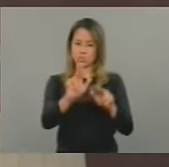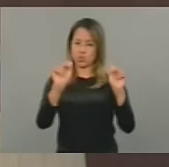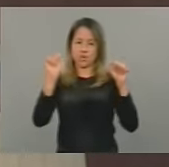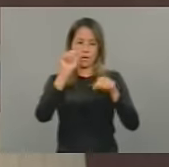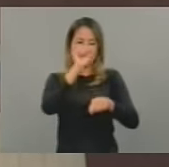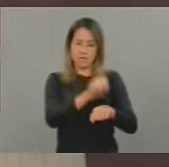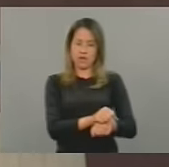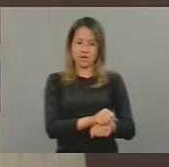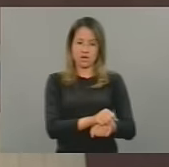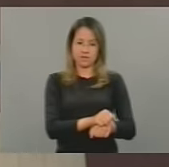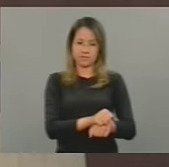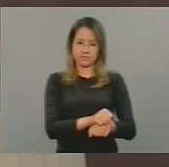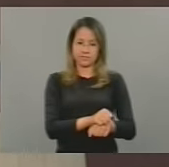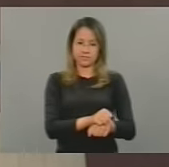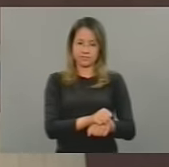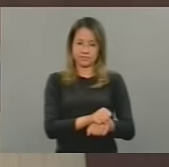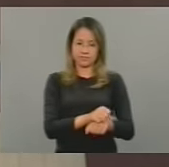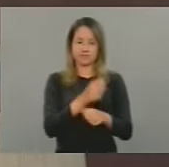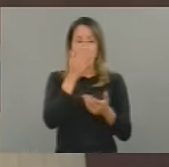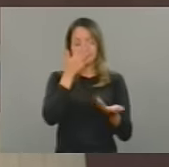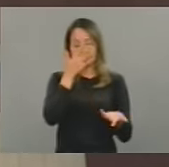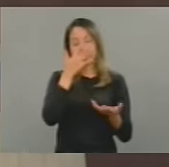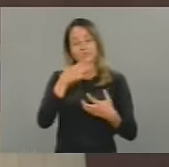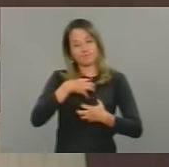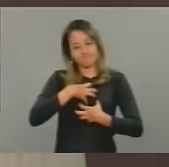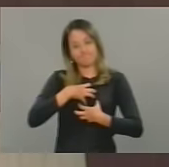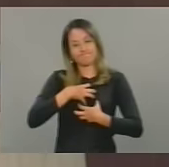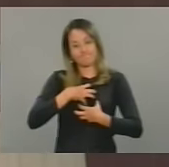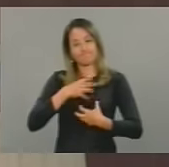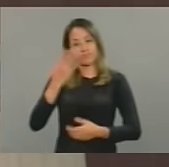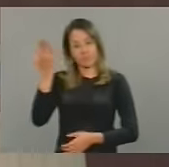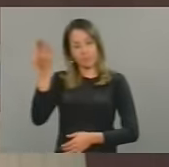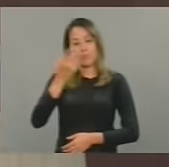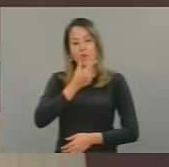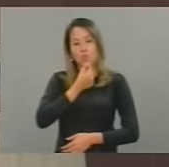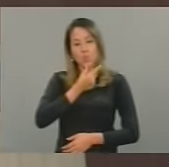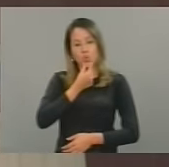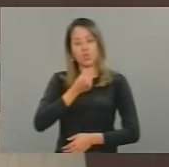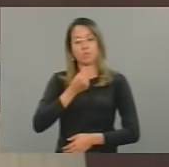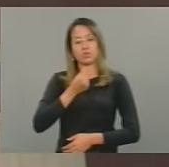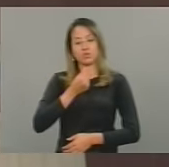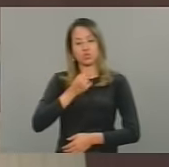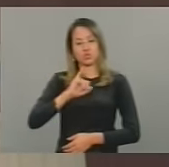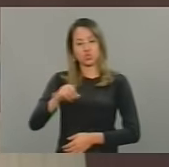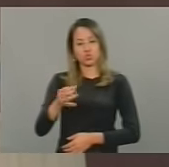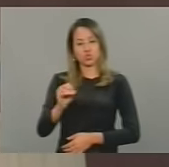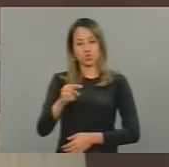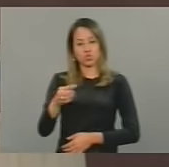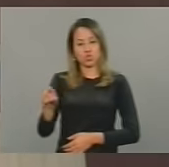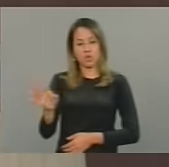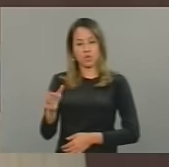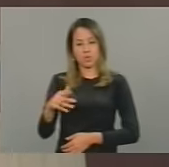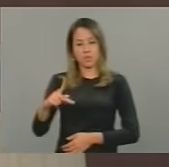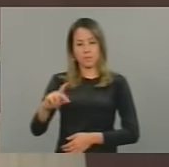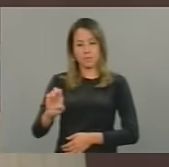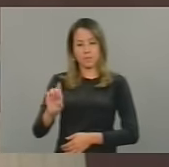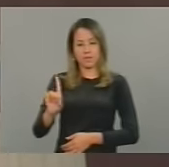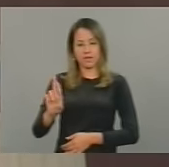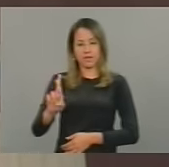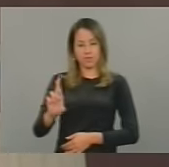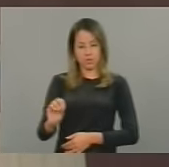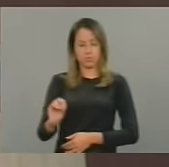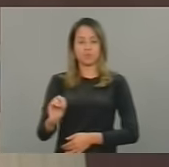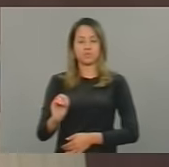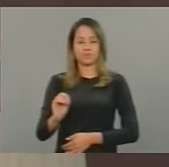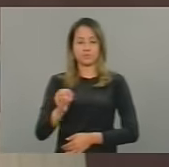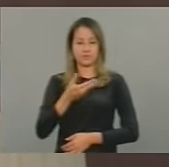o meu desagravo, a minha solidariedade, o meu apoio a João Pedro Stedley e aos companheiros e